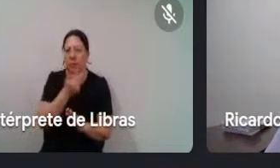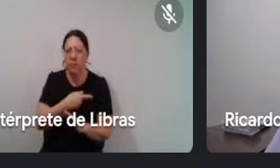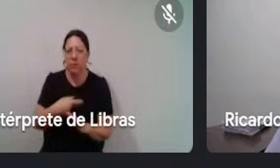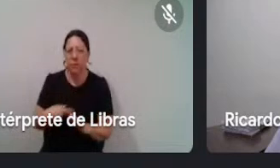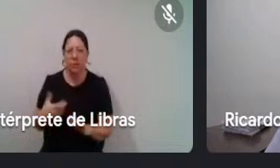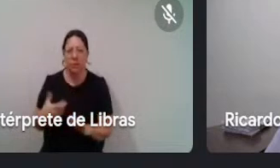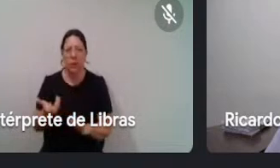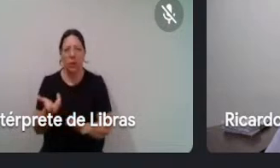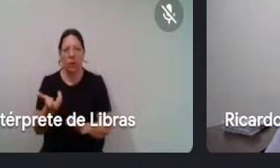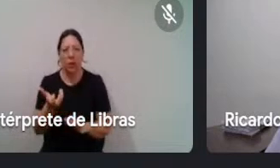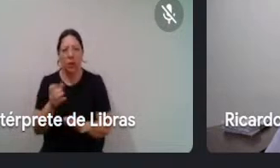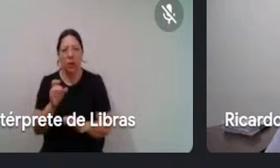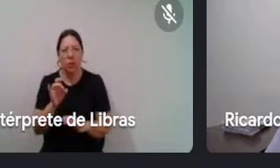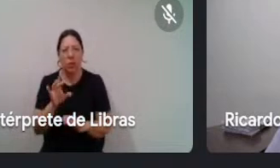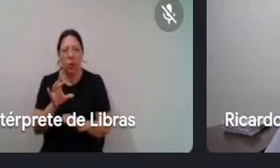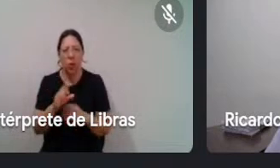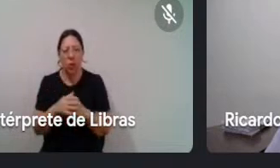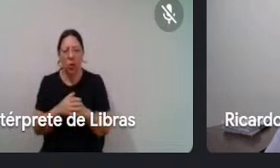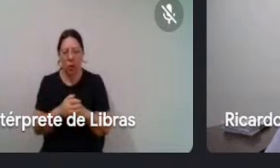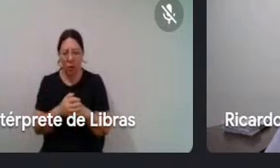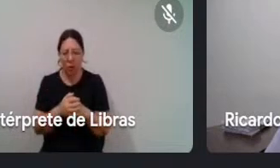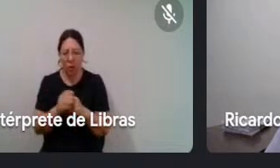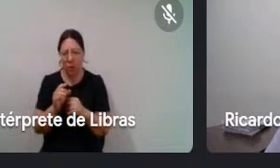fazer uma pequena ponderaçãozinha.